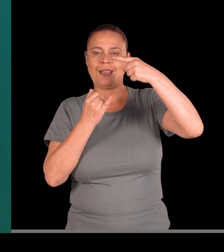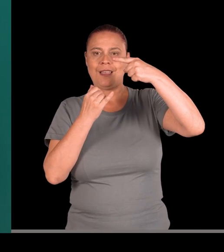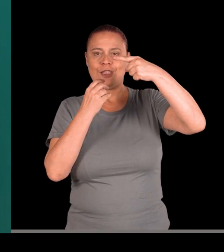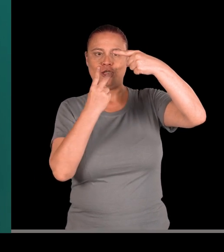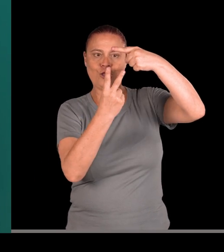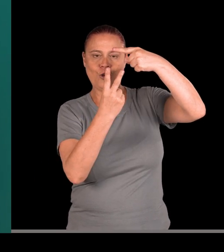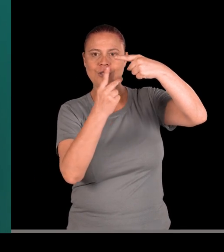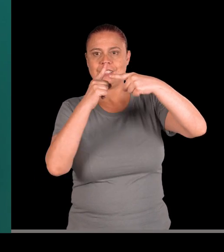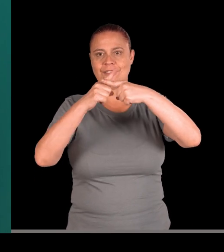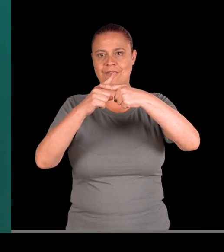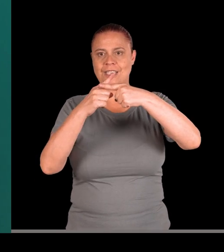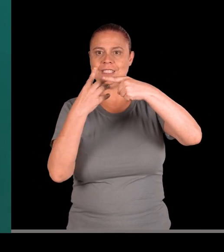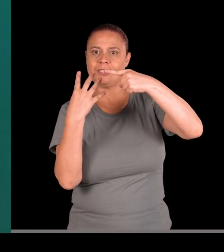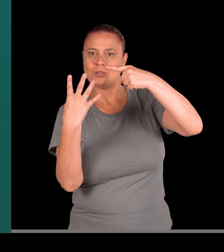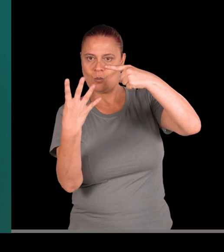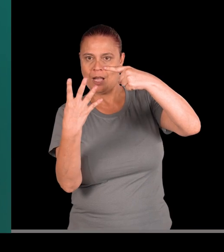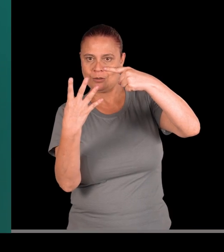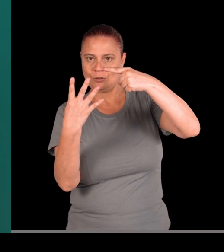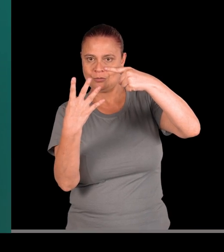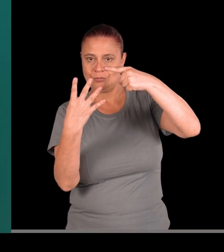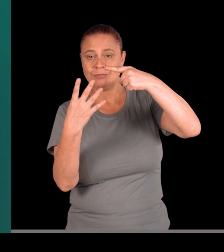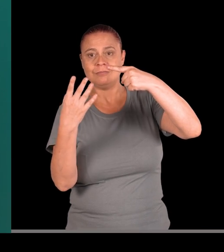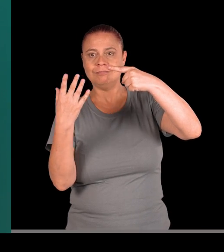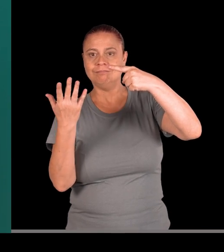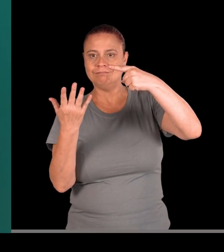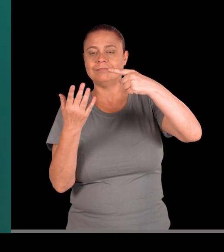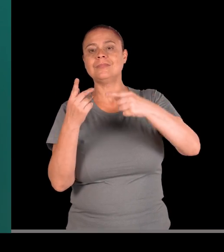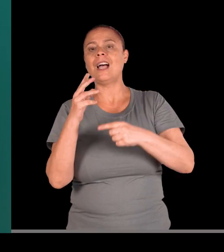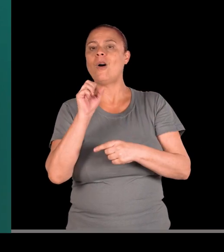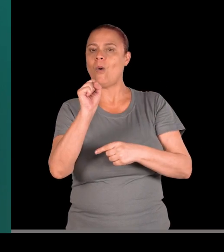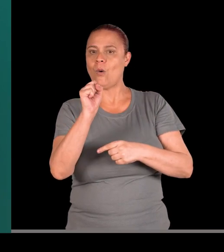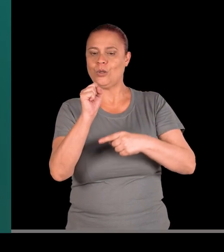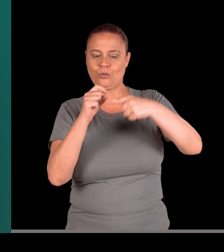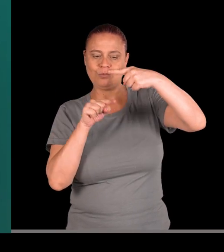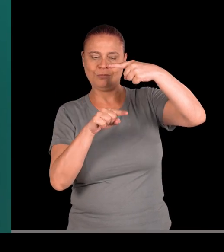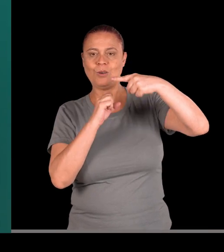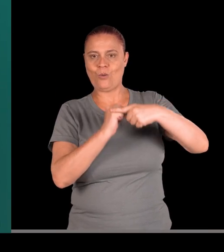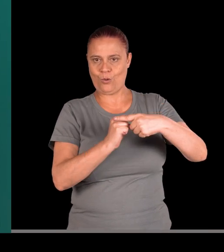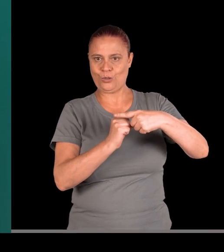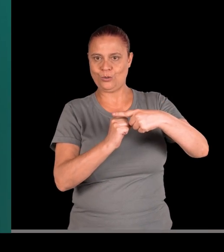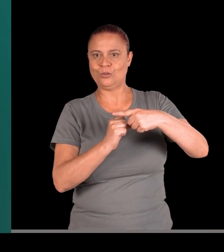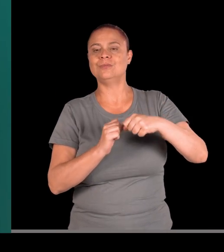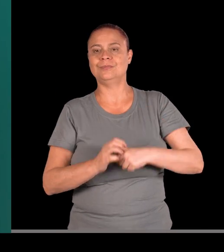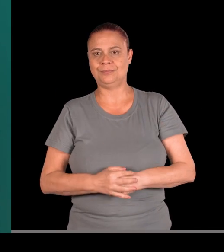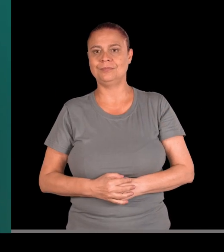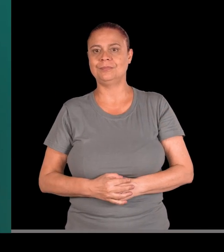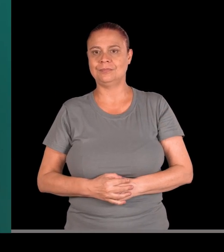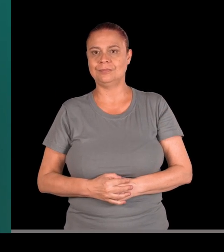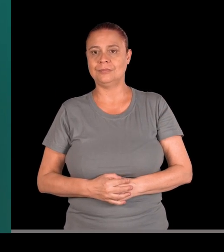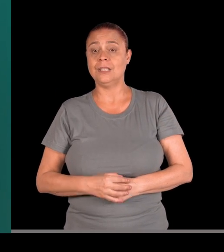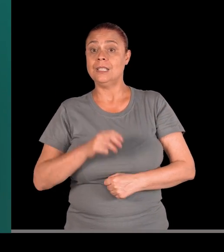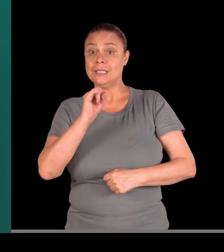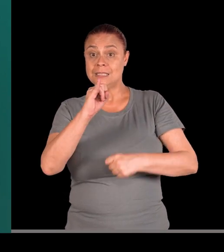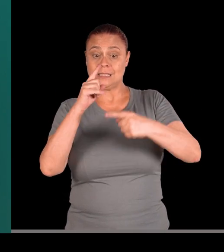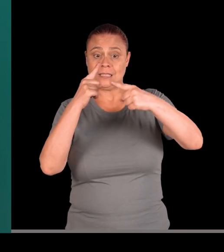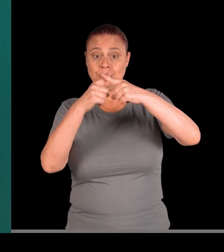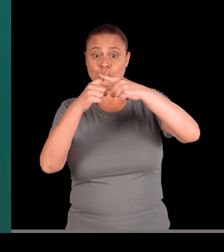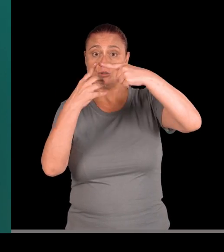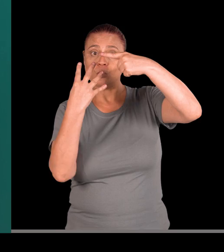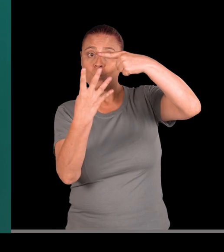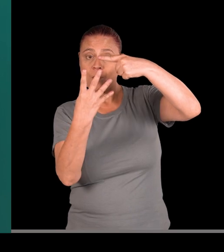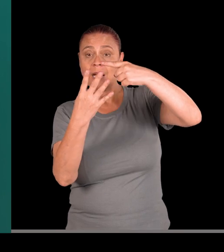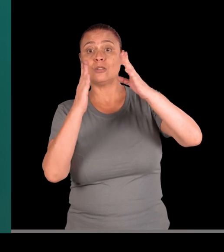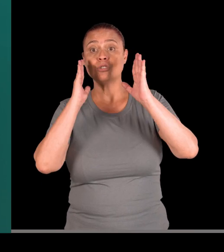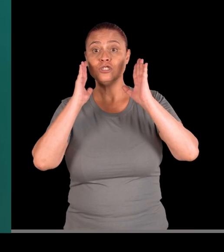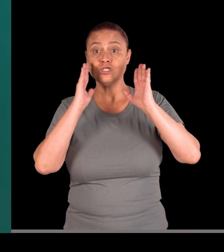por 4. Então, 2 para chegar no 8, eu multiplico por 4. 2 vezes 4, 8. Se eu